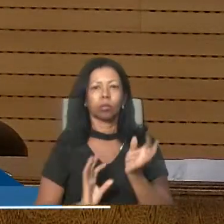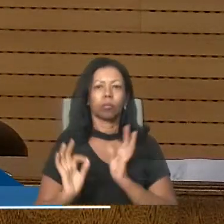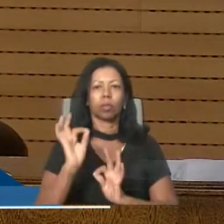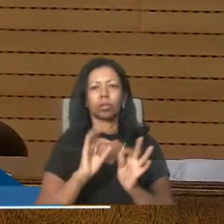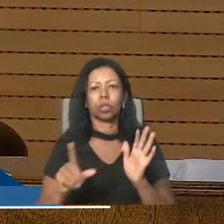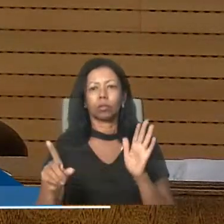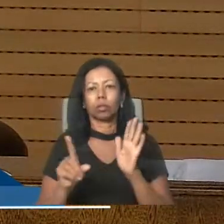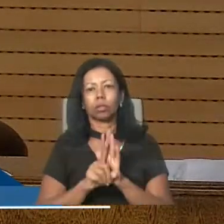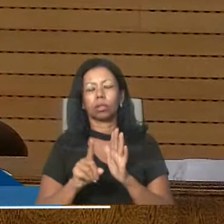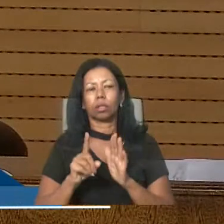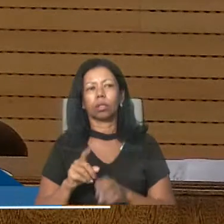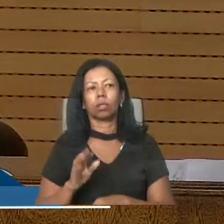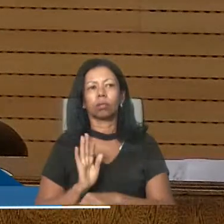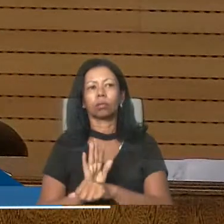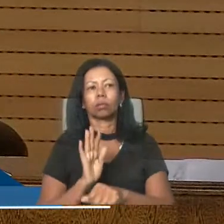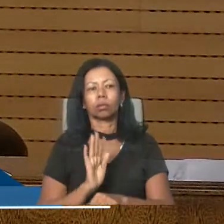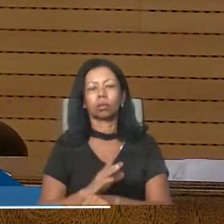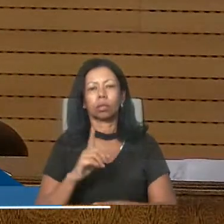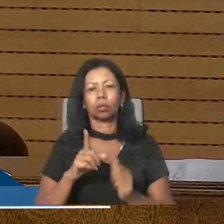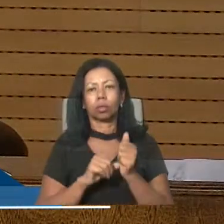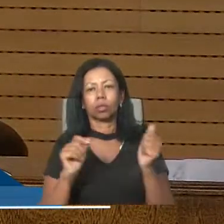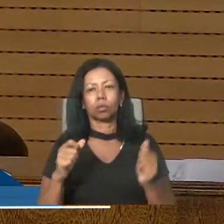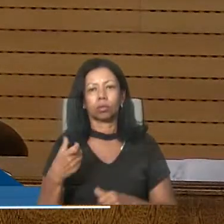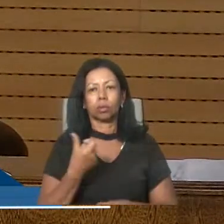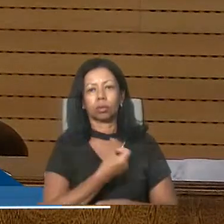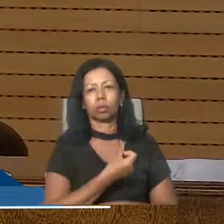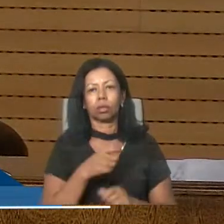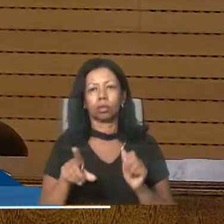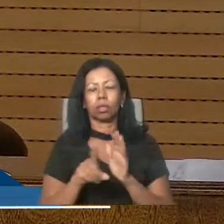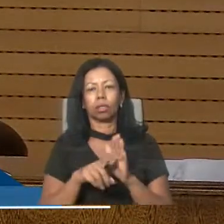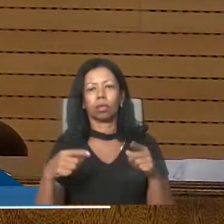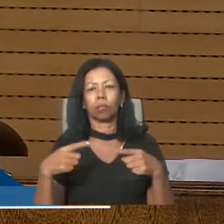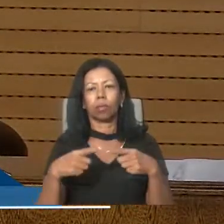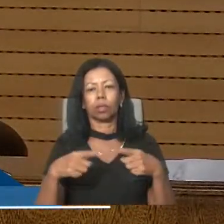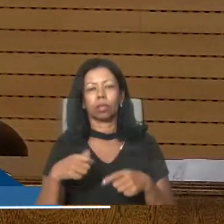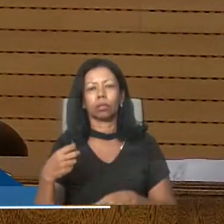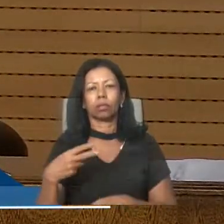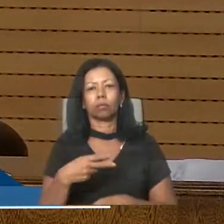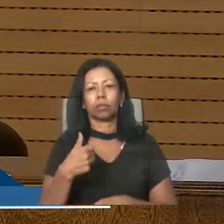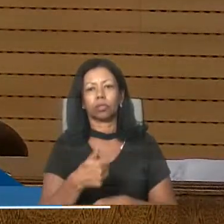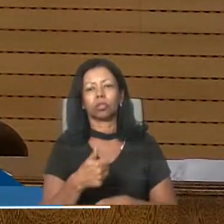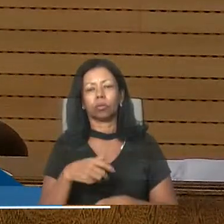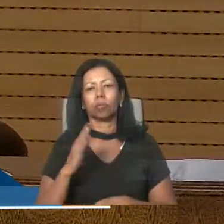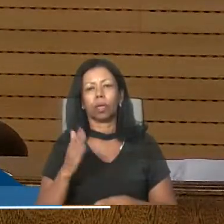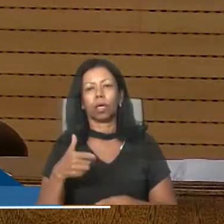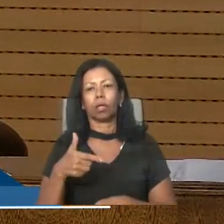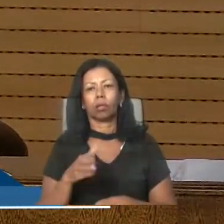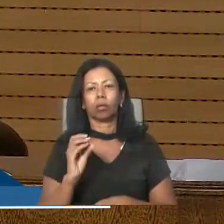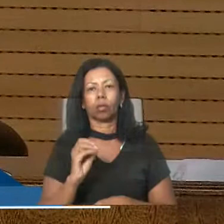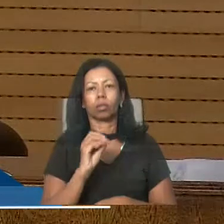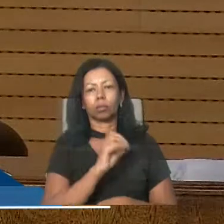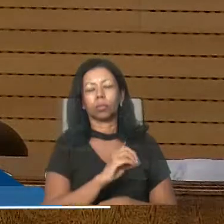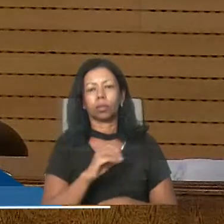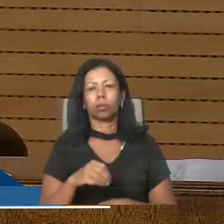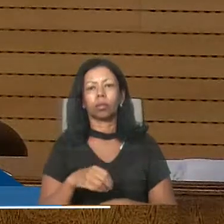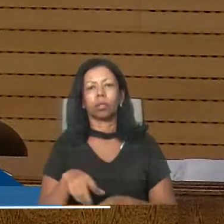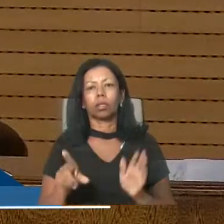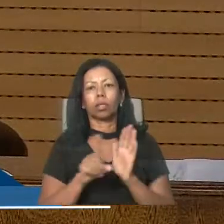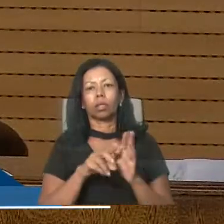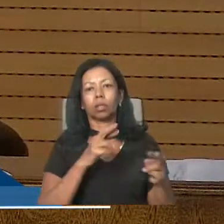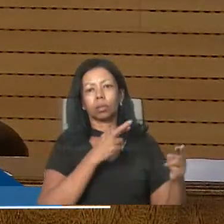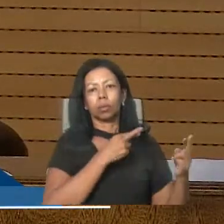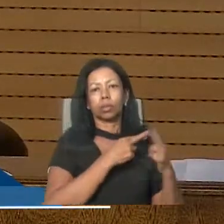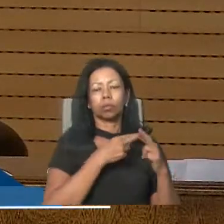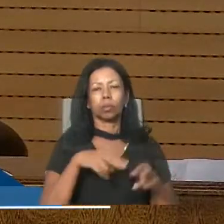de lei atende ao disposto do artigo 16 da Lei Complementar 101/2000, Lei de Responsabilidade